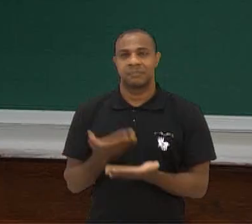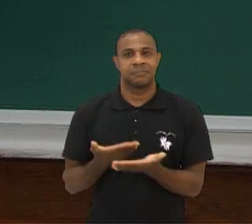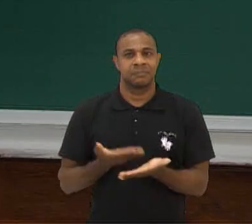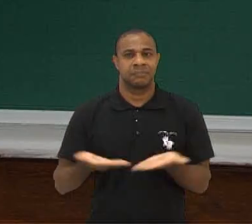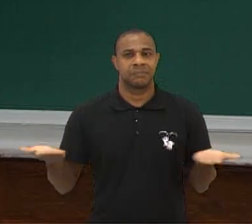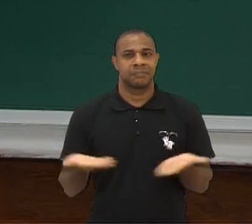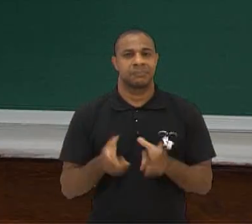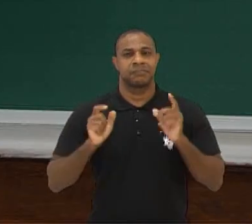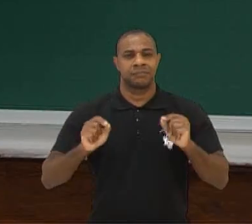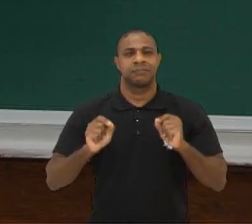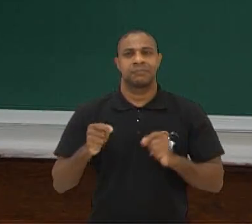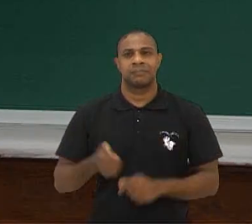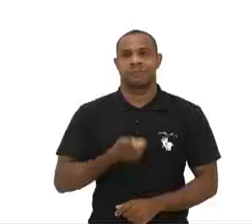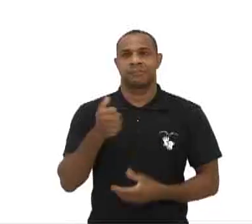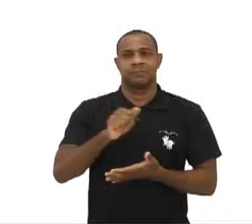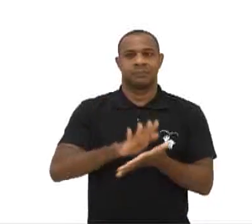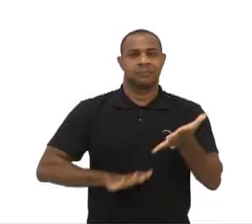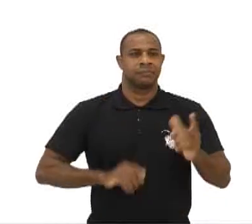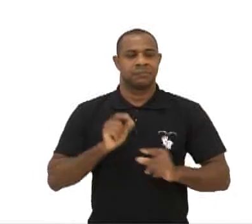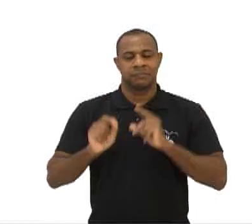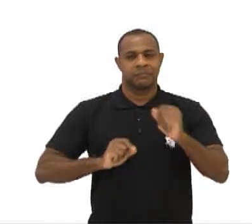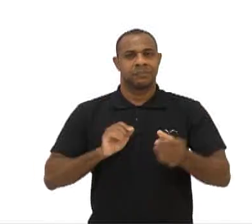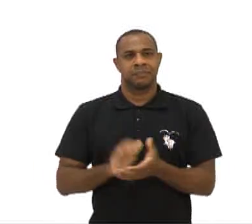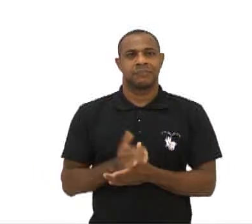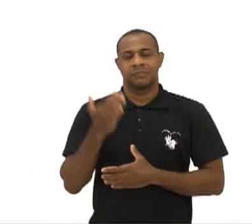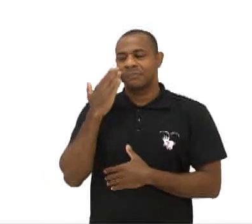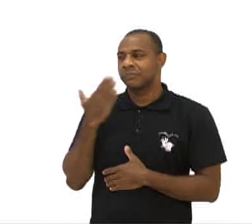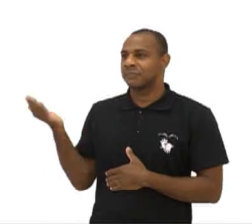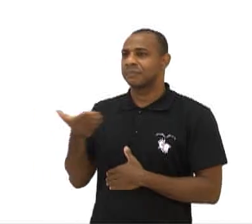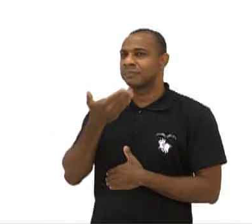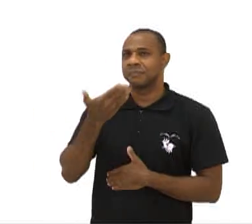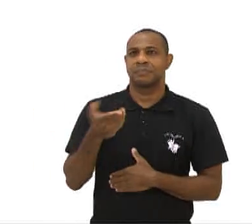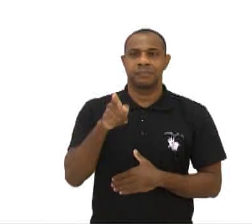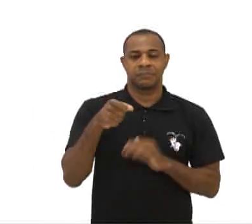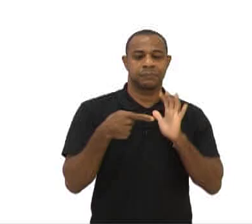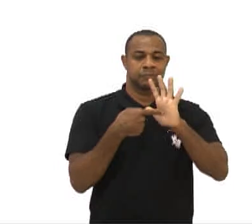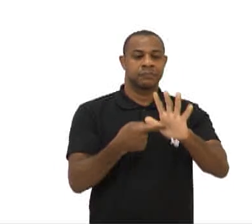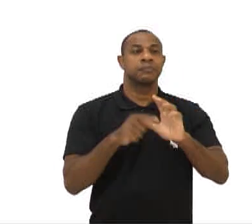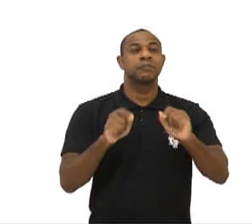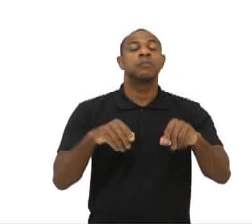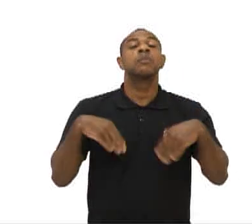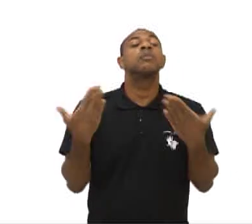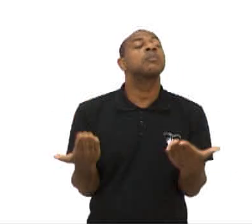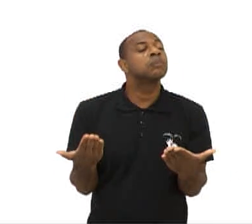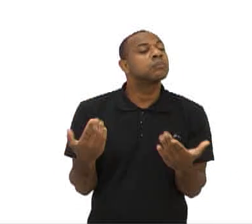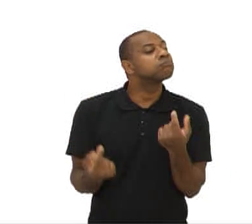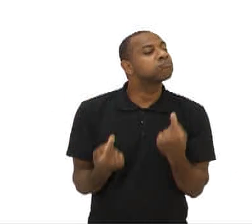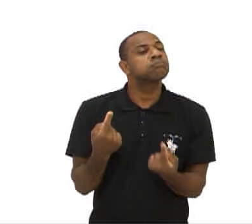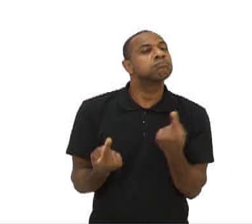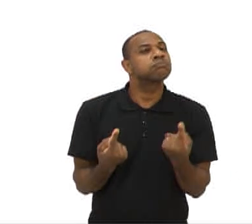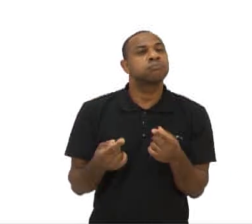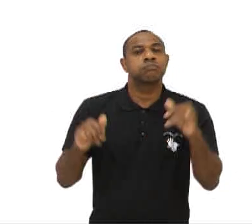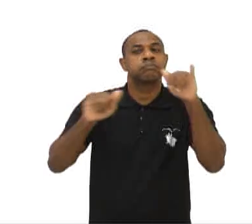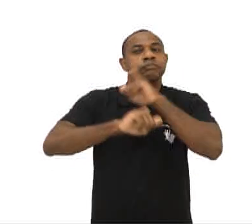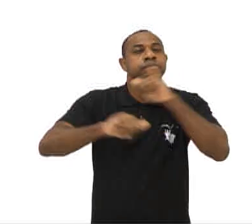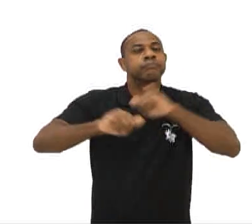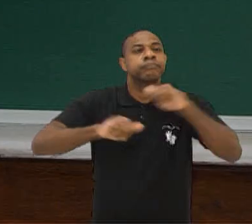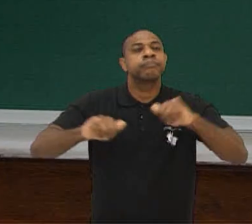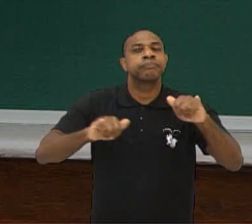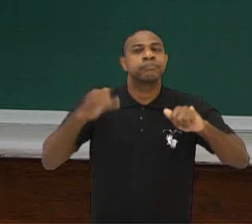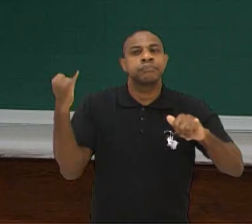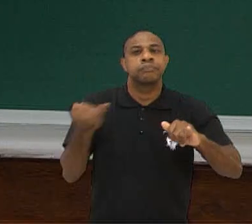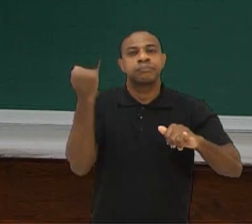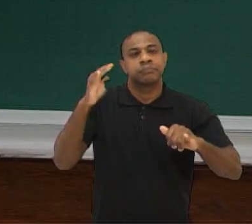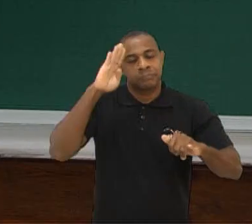hoje, vamos para a primeira atividade. Então, eu vou pedir para vocês identificar, né, qual que é aqui a manchete dessa notícia, né,